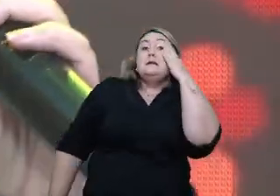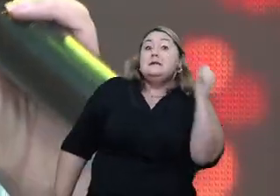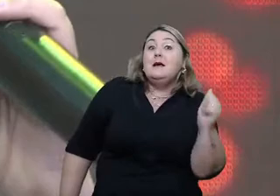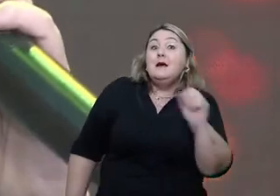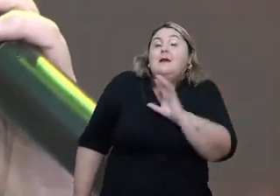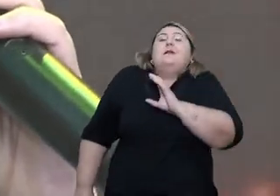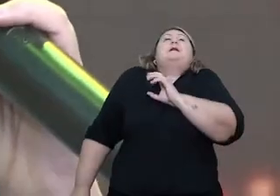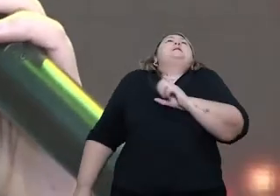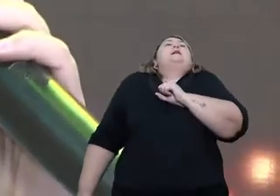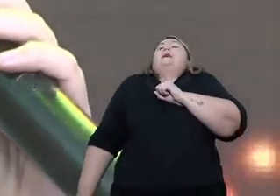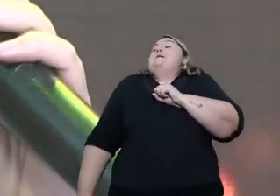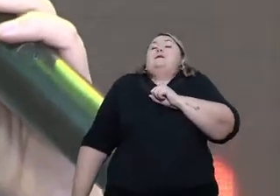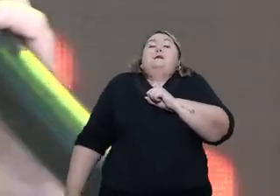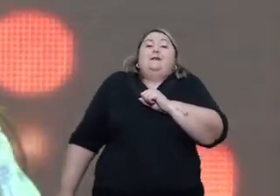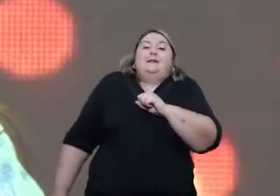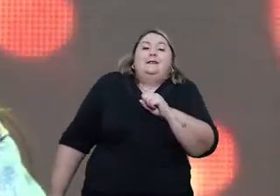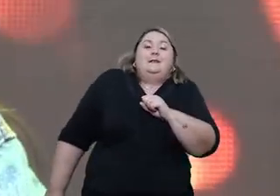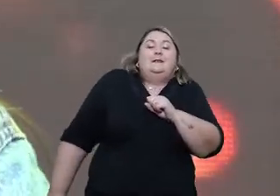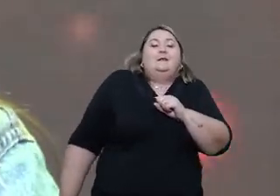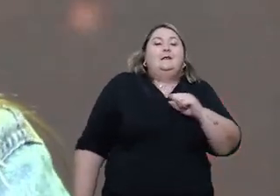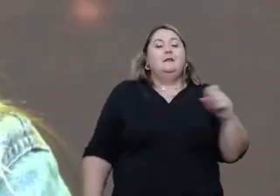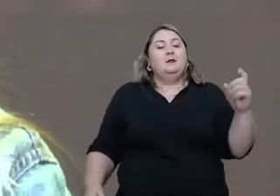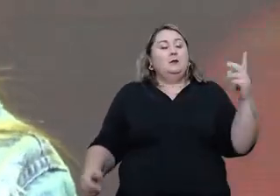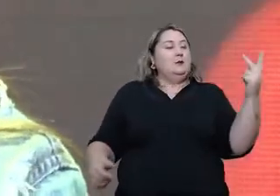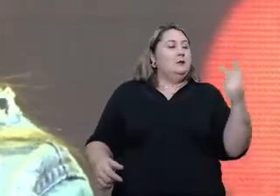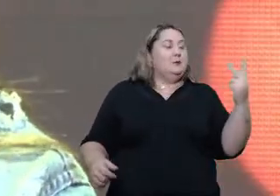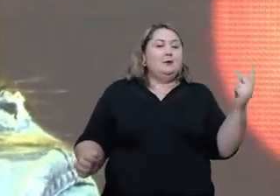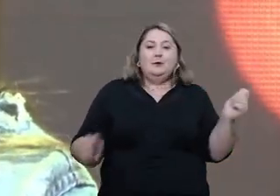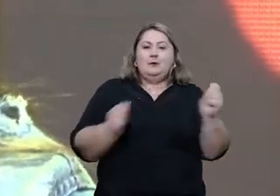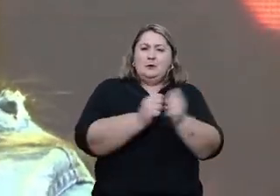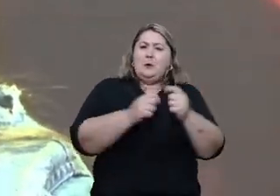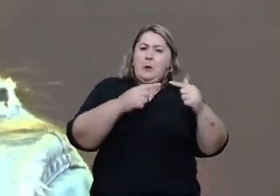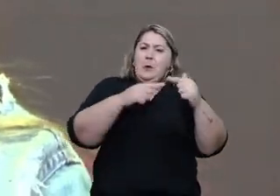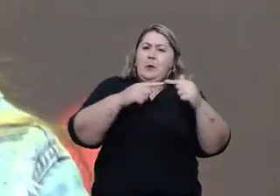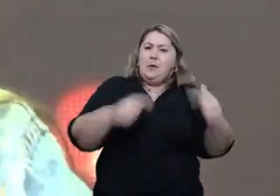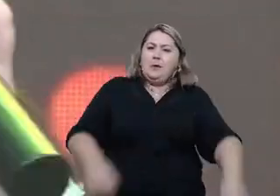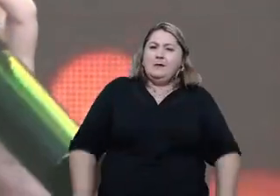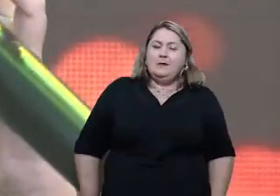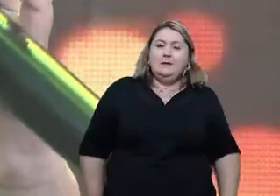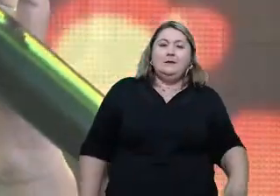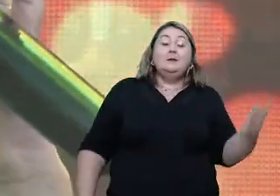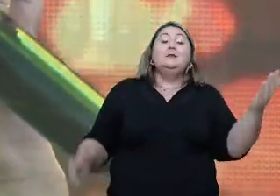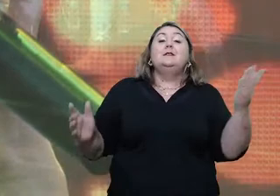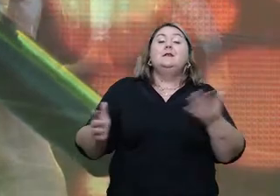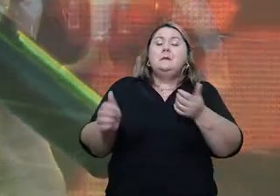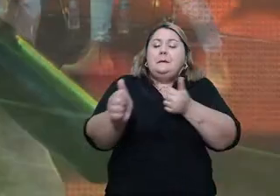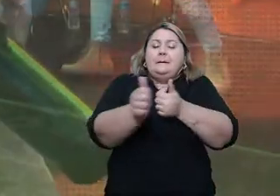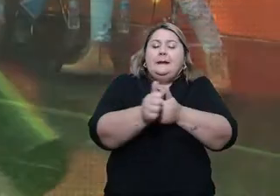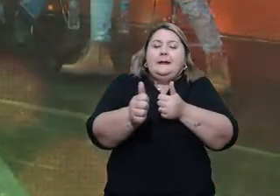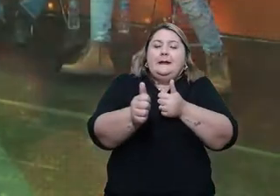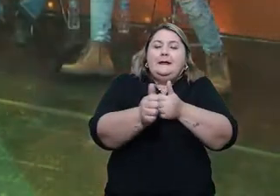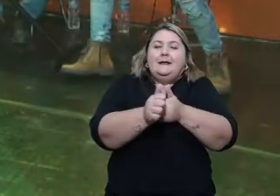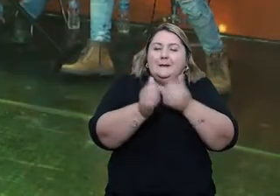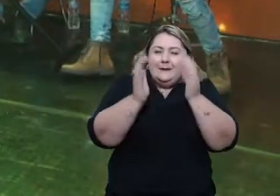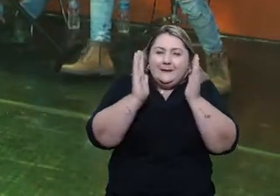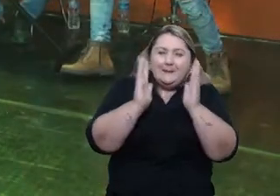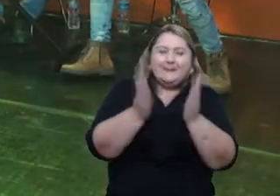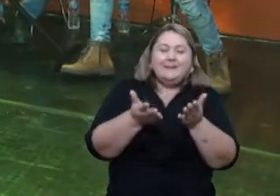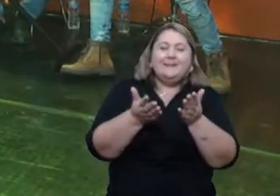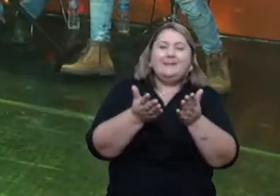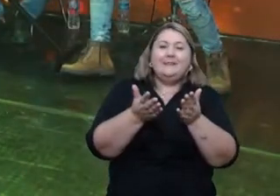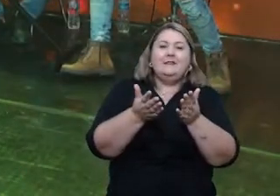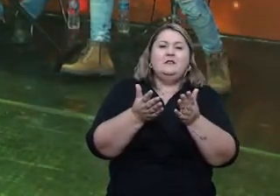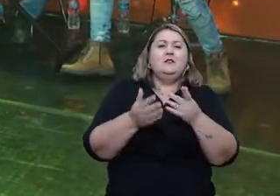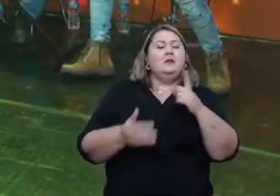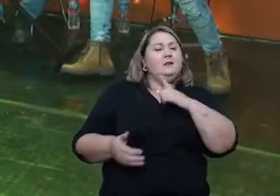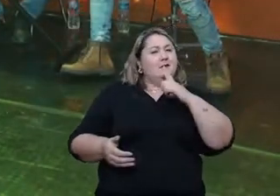que sabe, amor. Nossa relação tem tudo pra dar certo. Nós já estamos tão perto, tão perto.